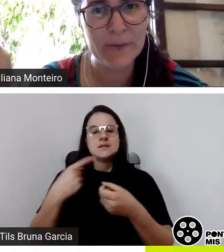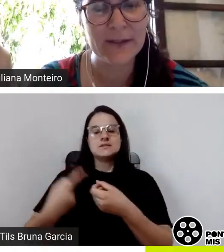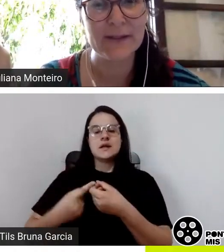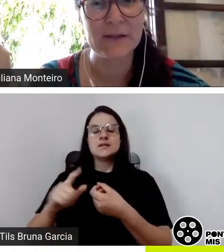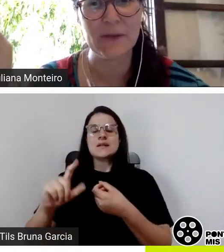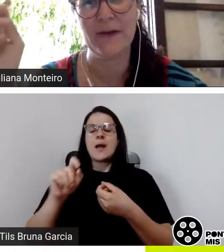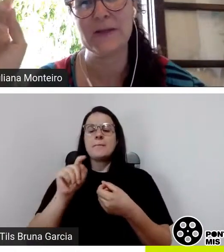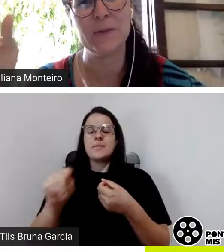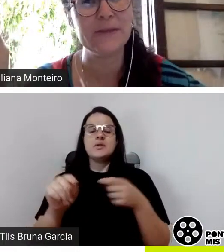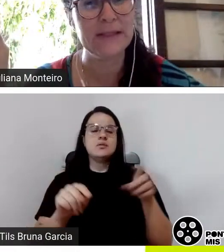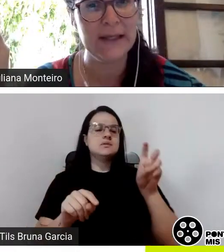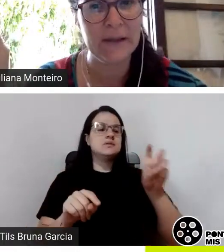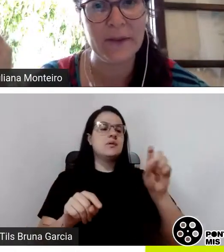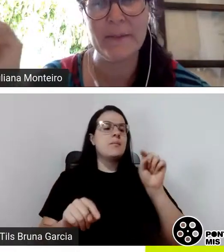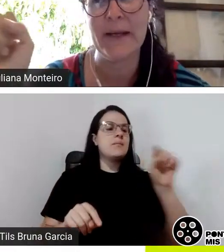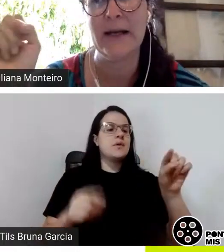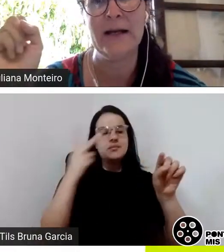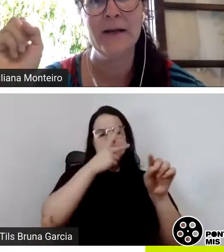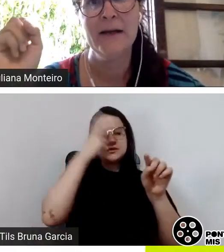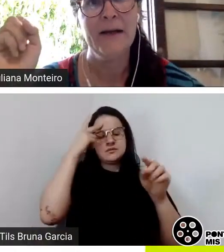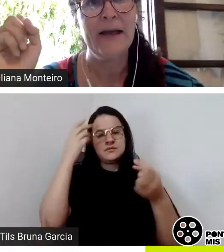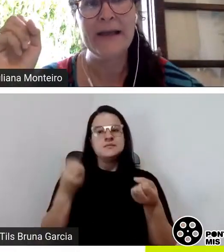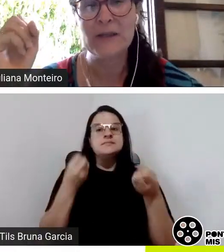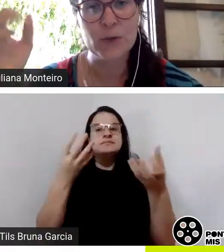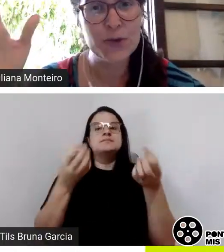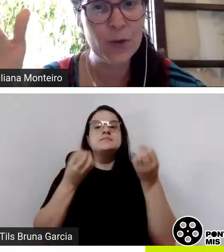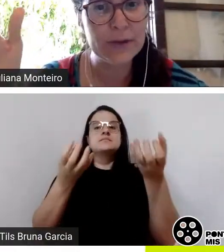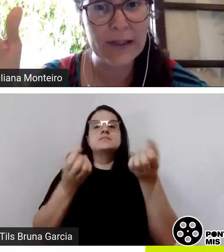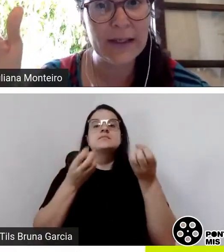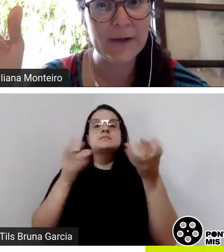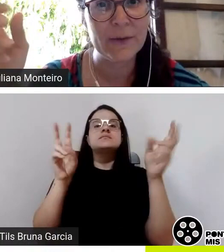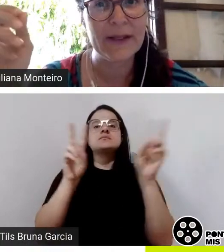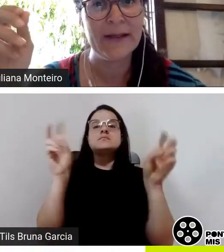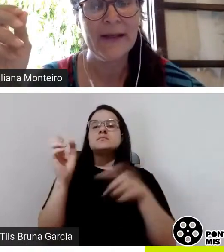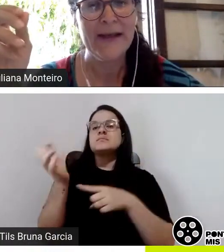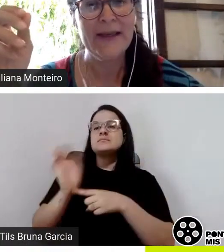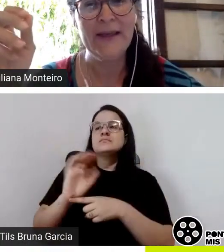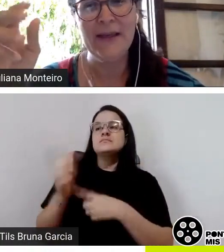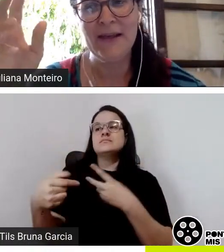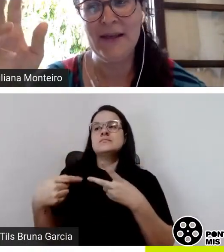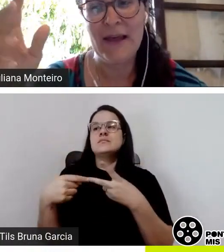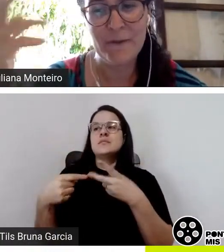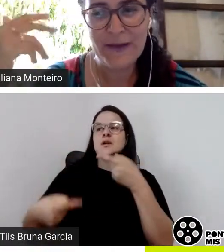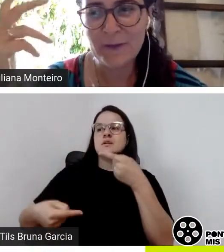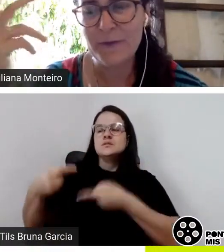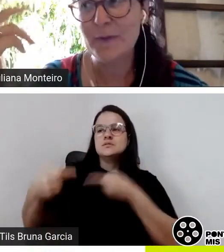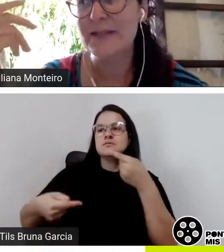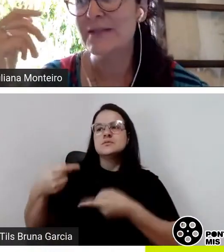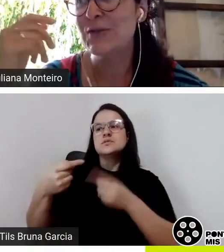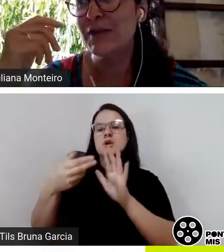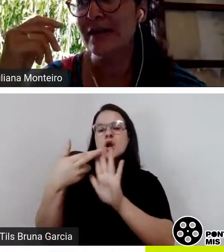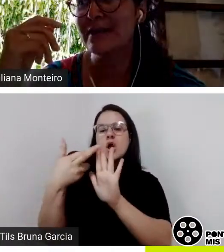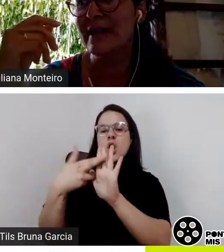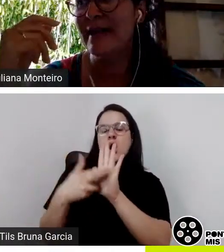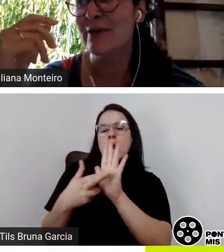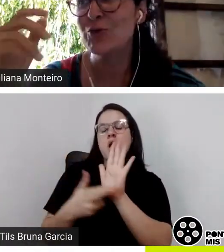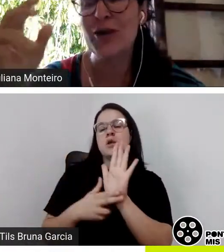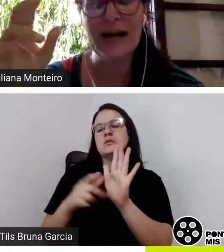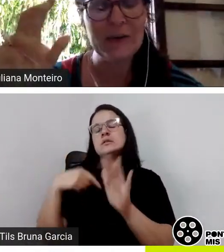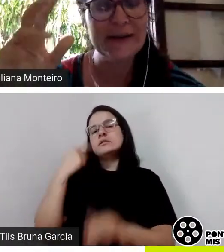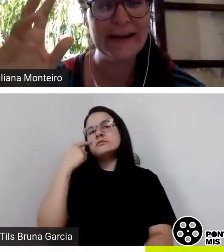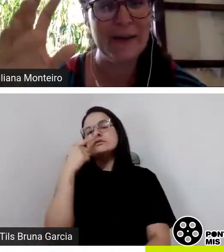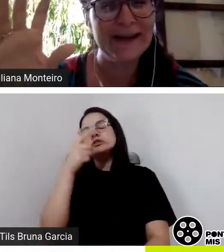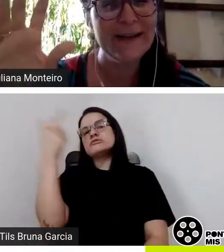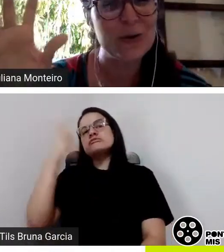5 mil habitantes para falar sobre cinema, para discutir roteiro, né? E revendo o filme esses dias, né,